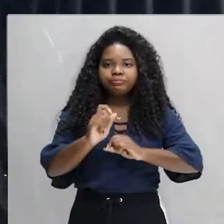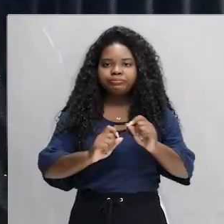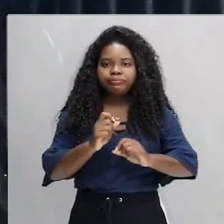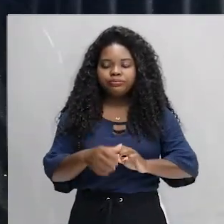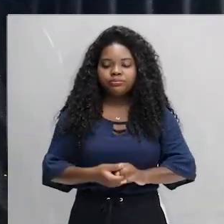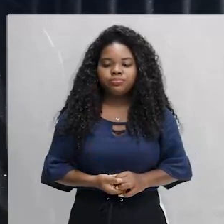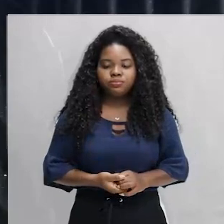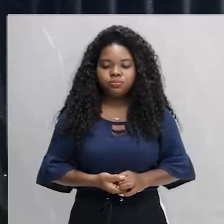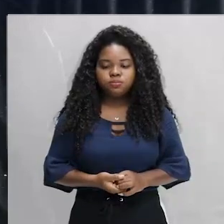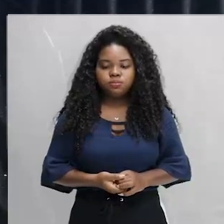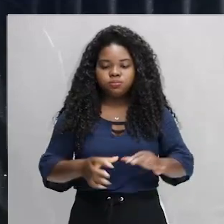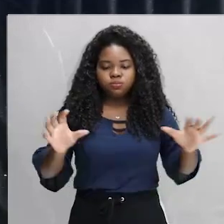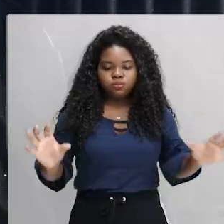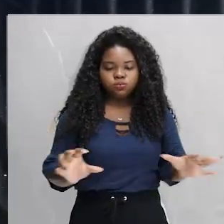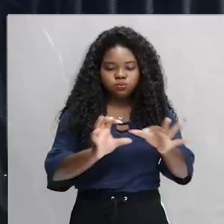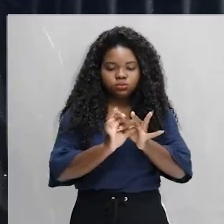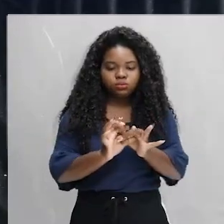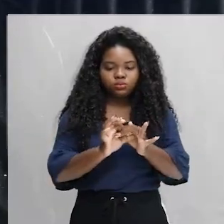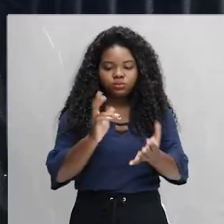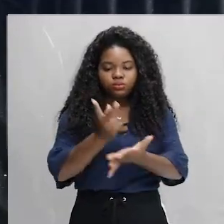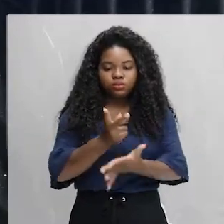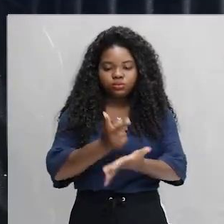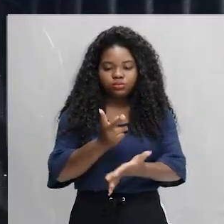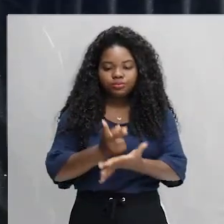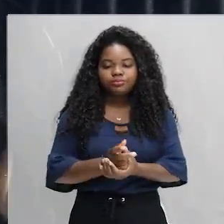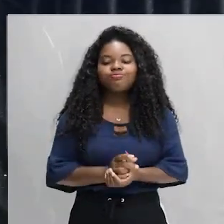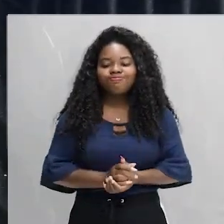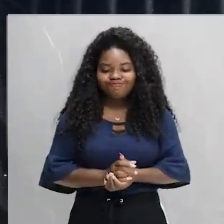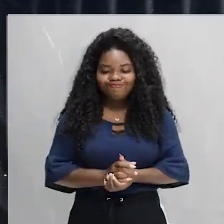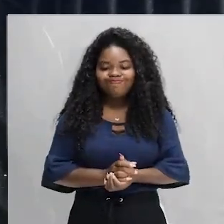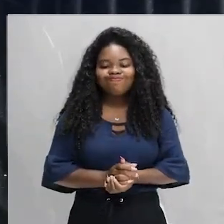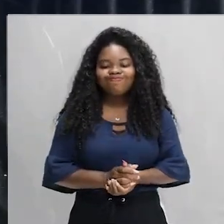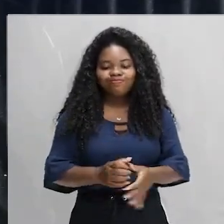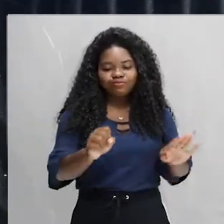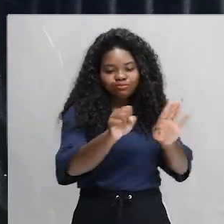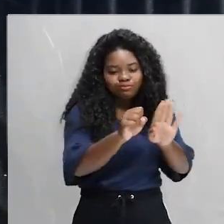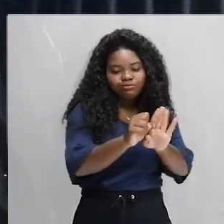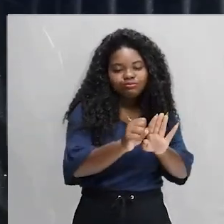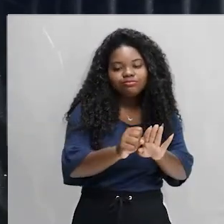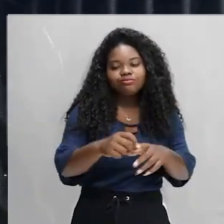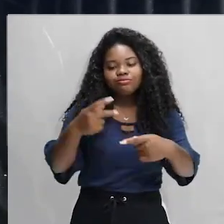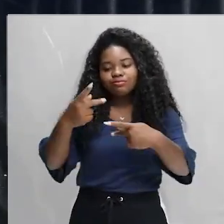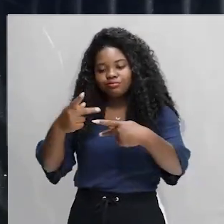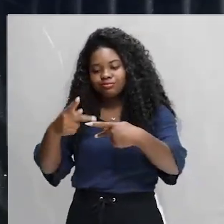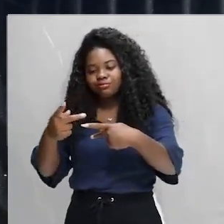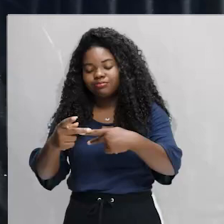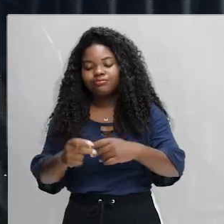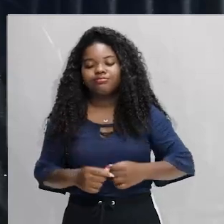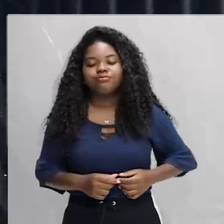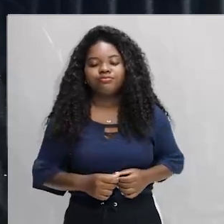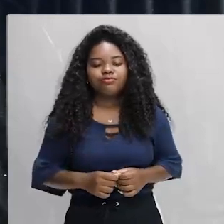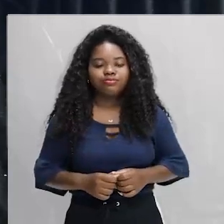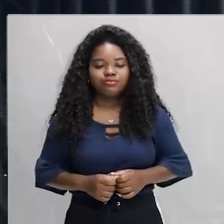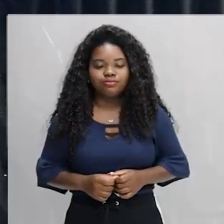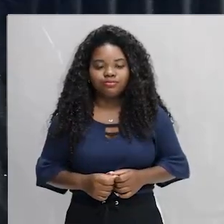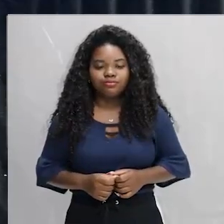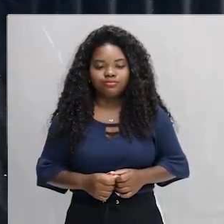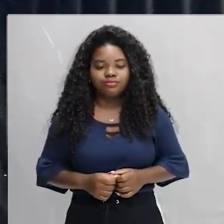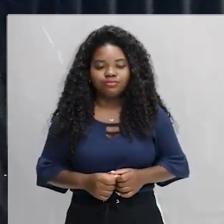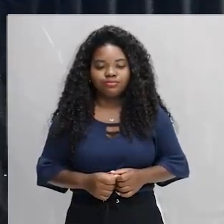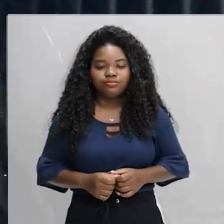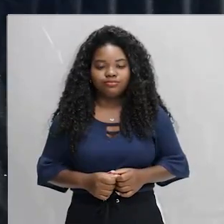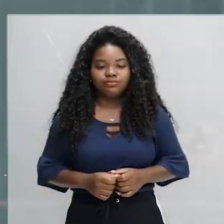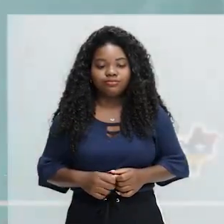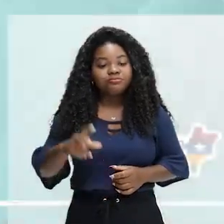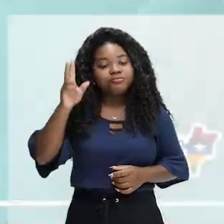forma, você junta sempre uma preposição e um substantivo para ter uma locução adjetiva, tá? E